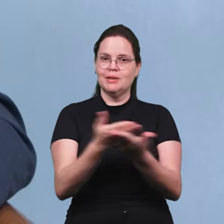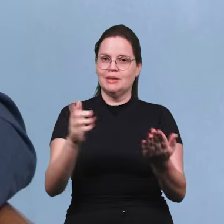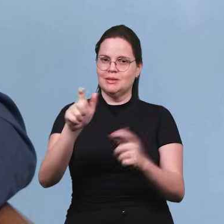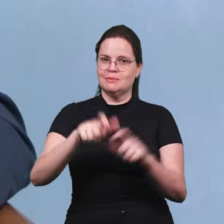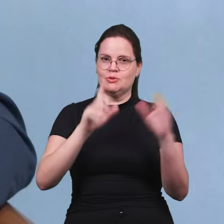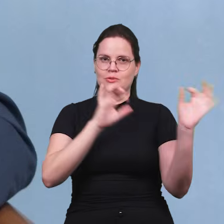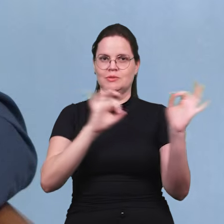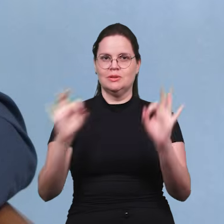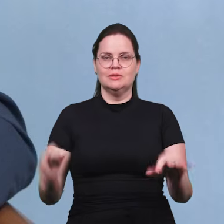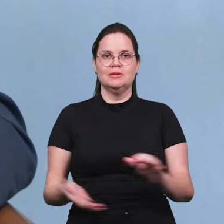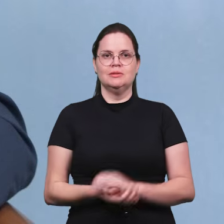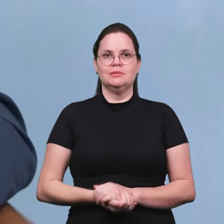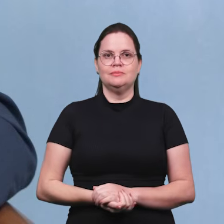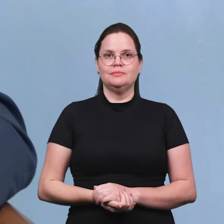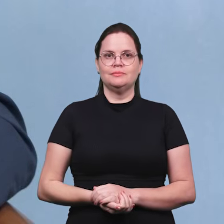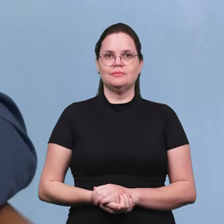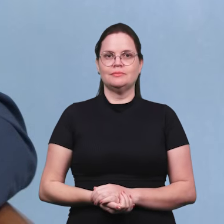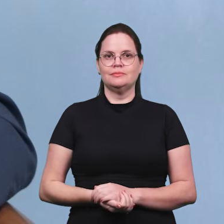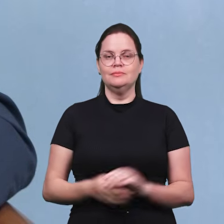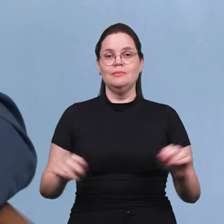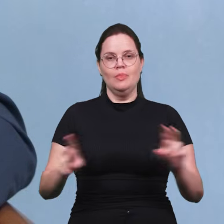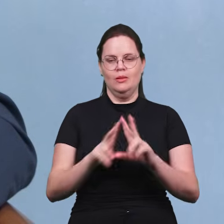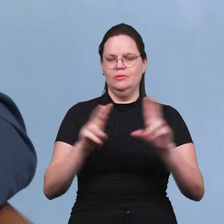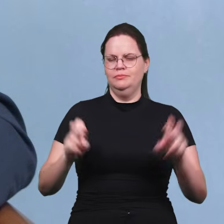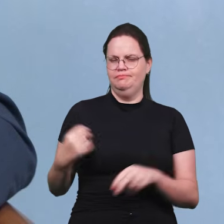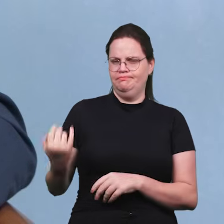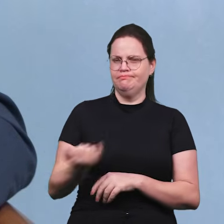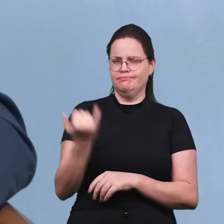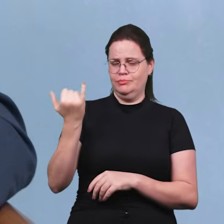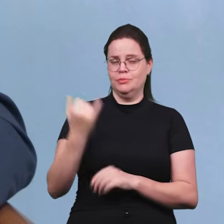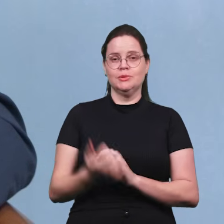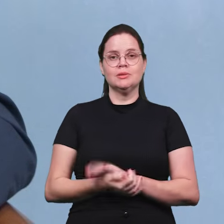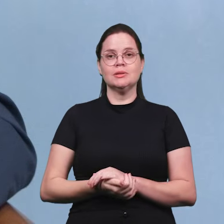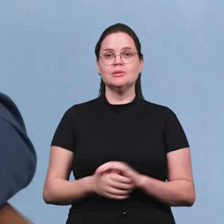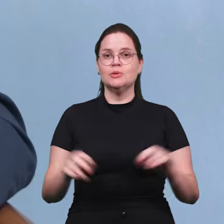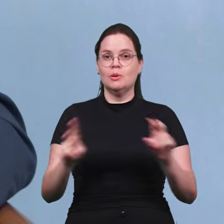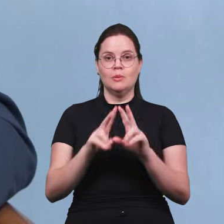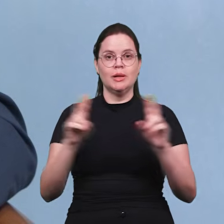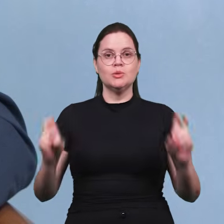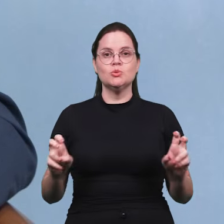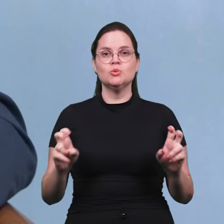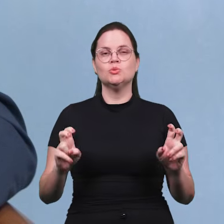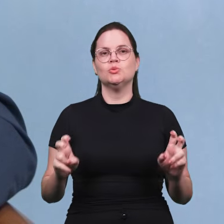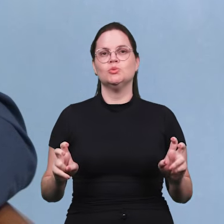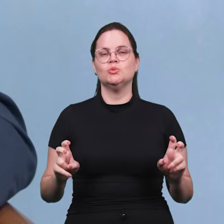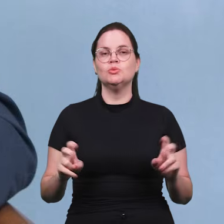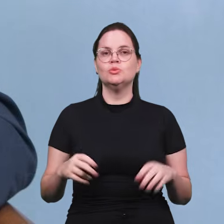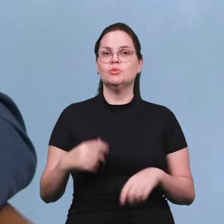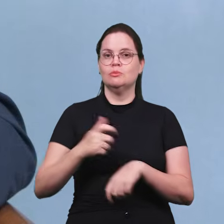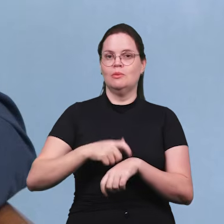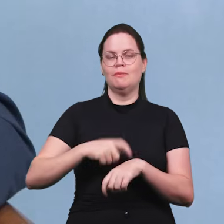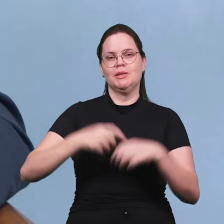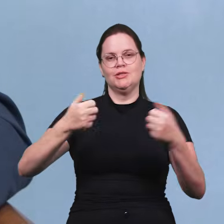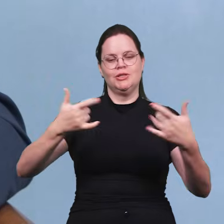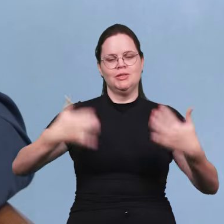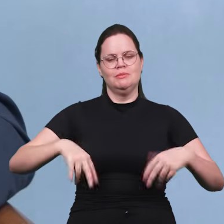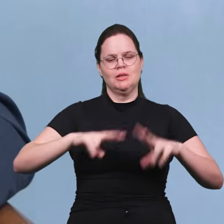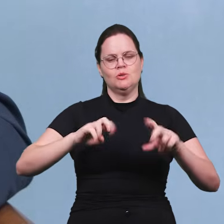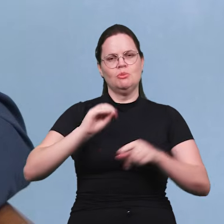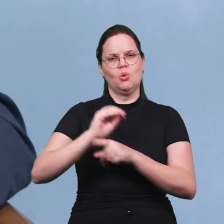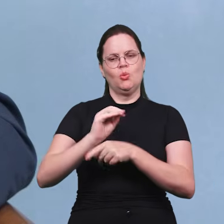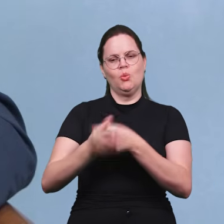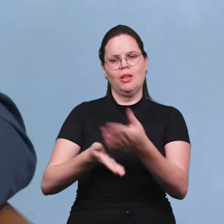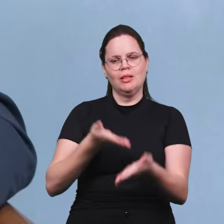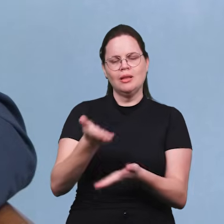irmãos. Como o assunto é relevante, é um assunto, quando fala, né, do